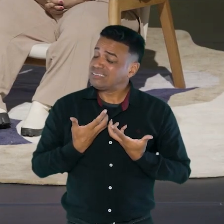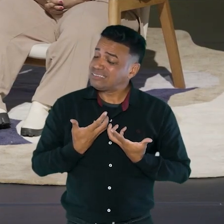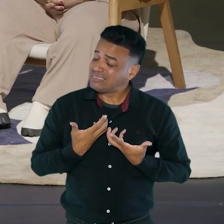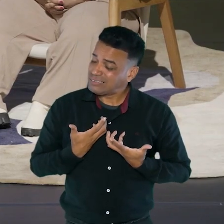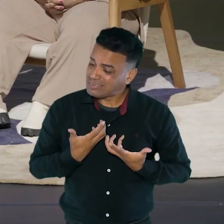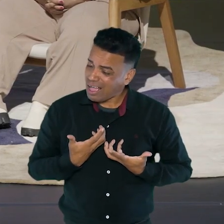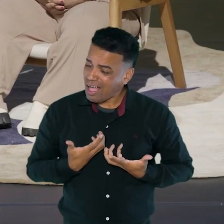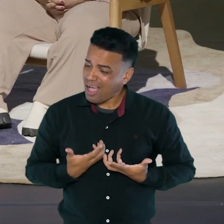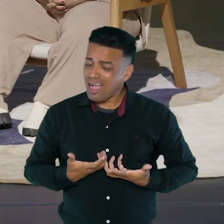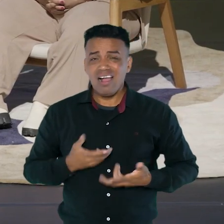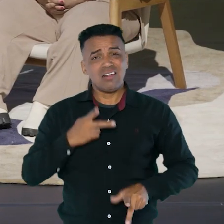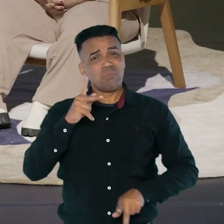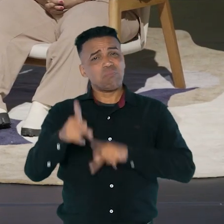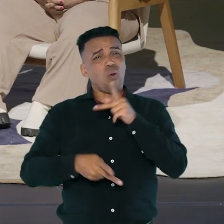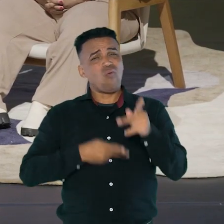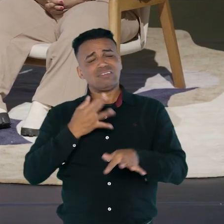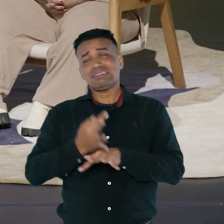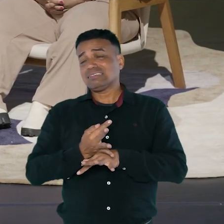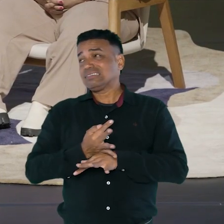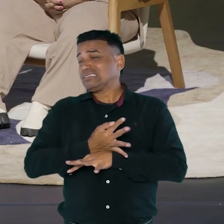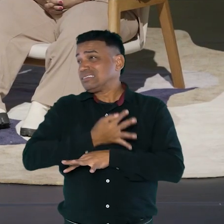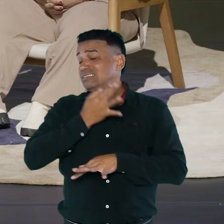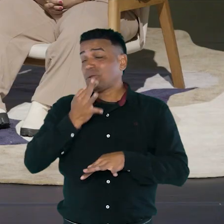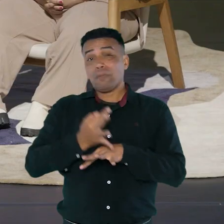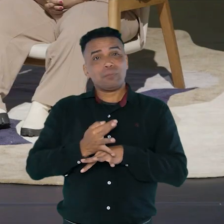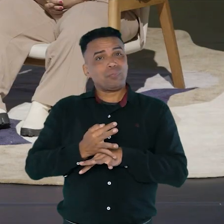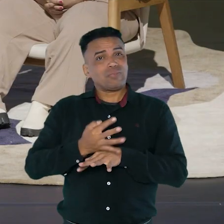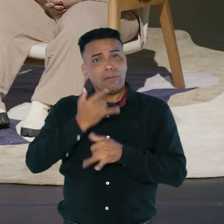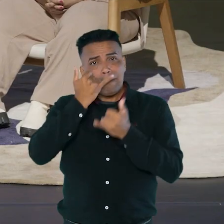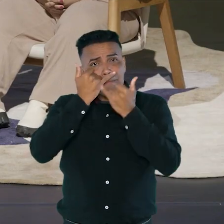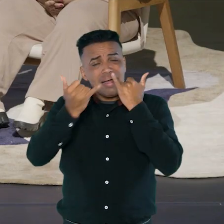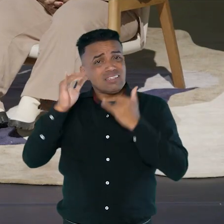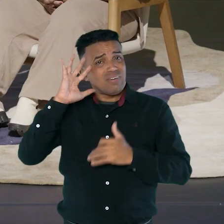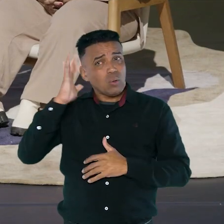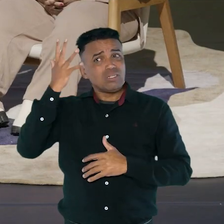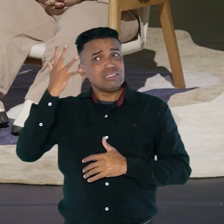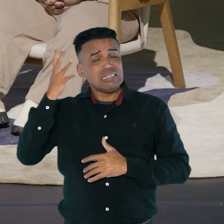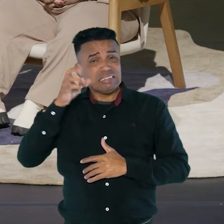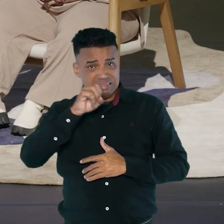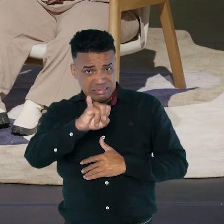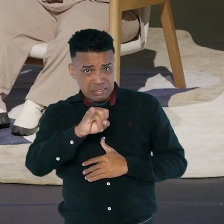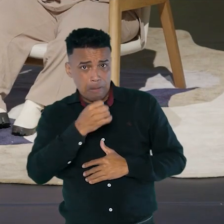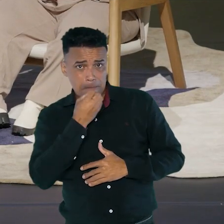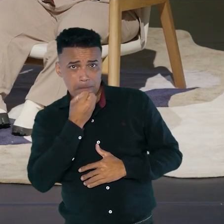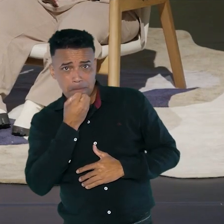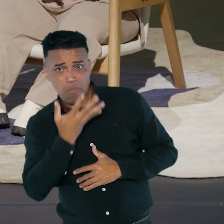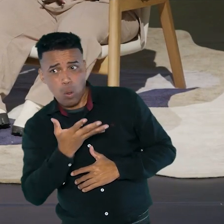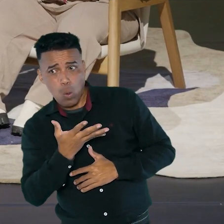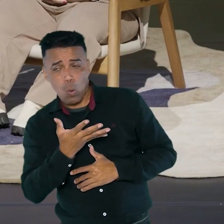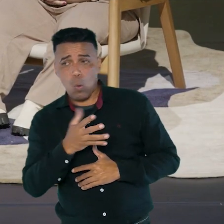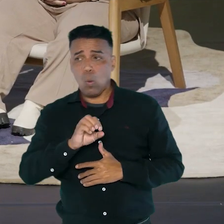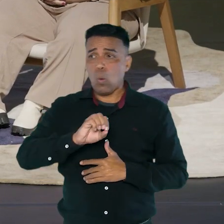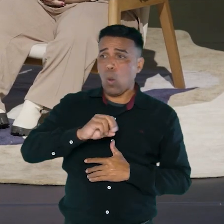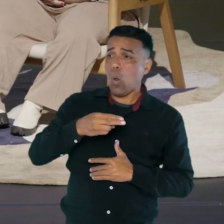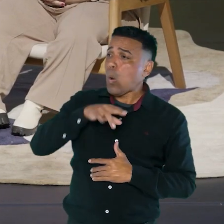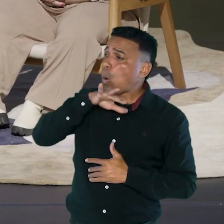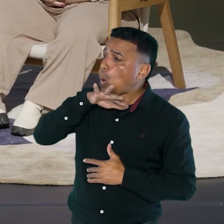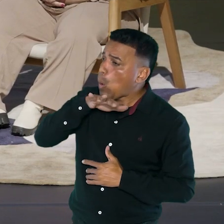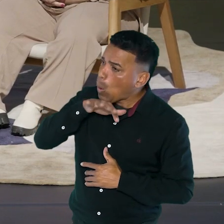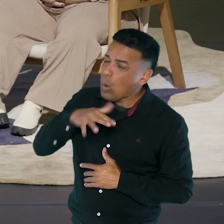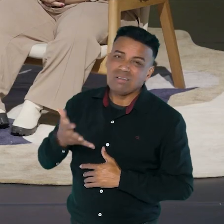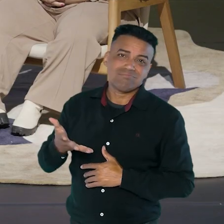latente, né, do nosso povo, que parece que alguma coisa vai acontecer. Se é boa, se é